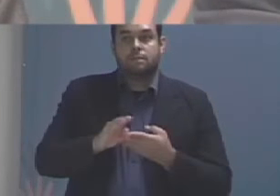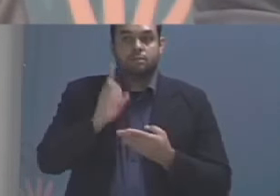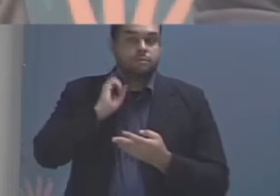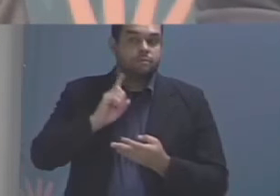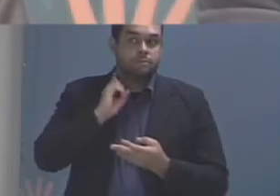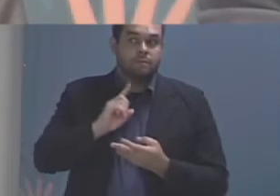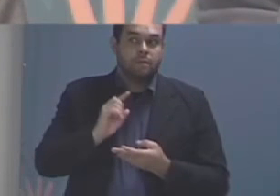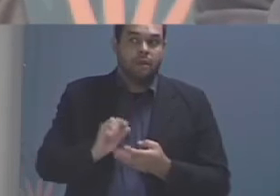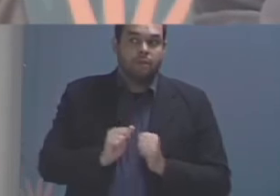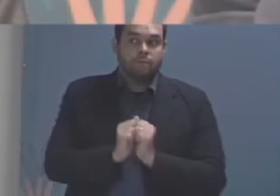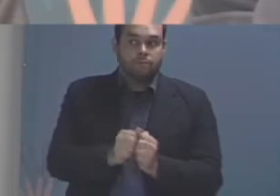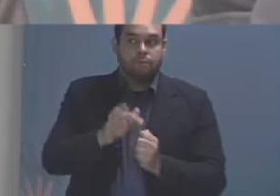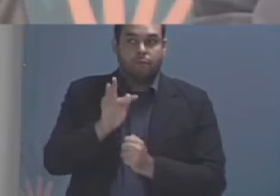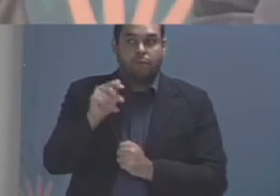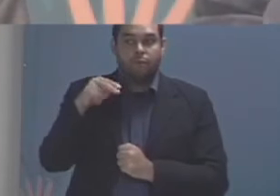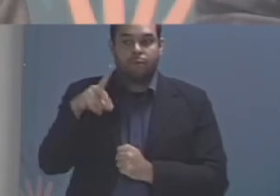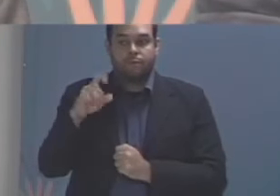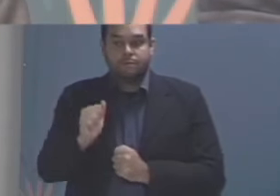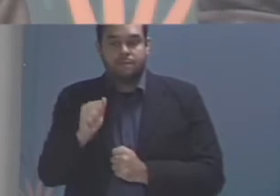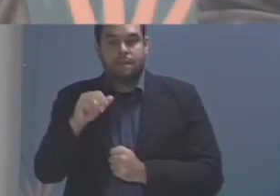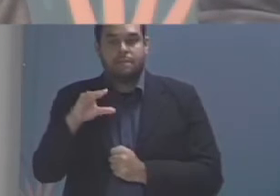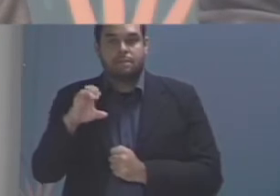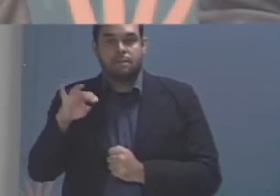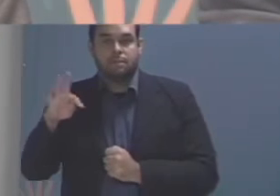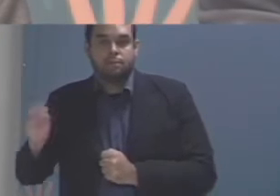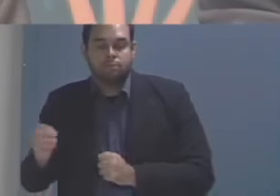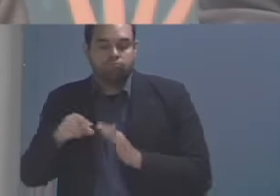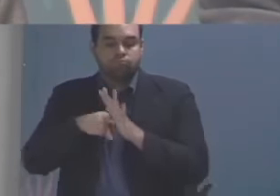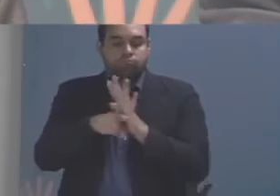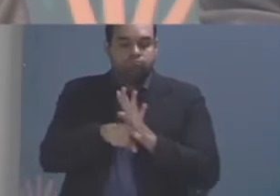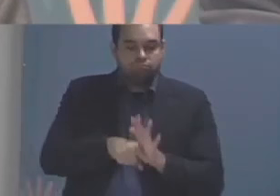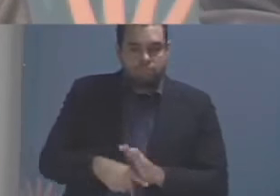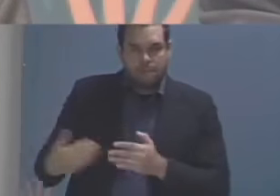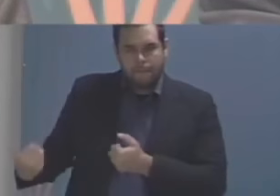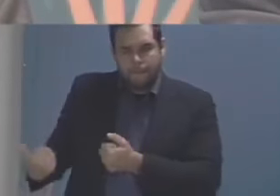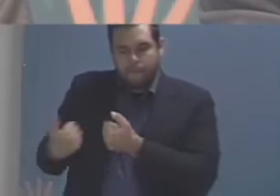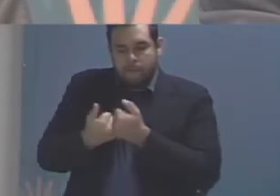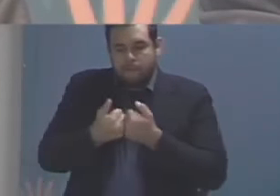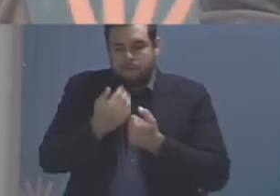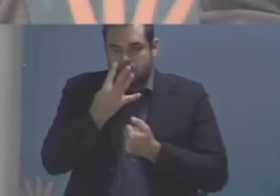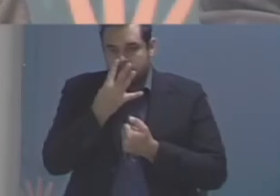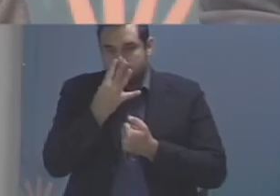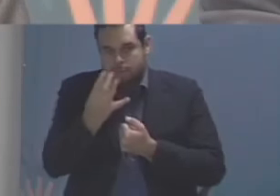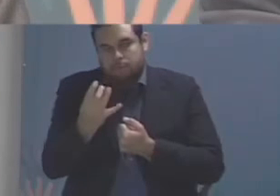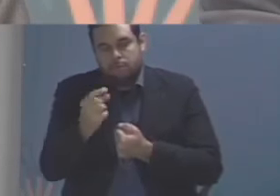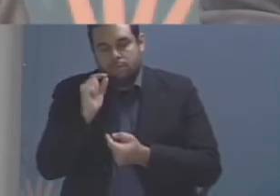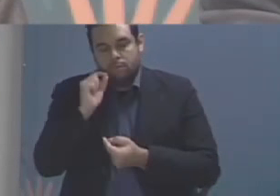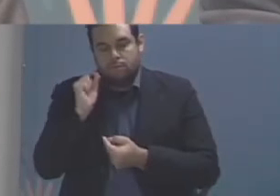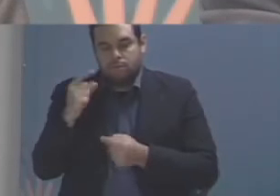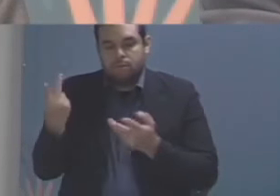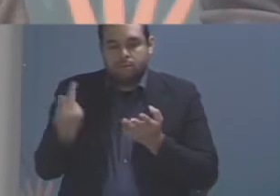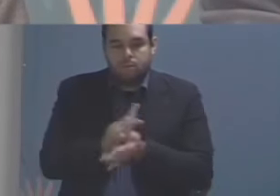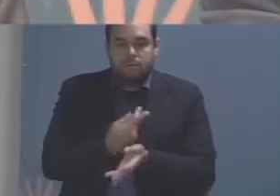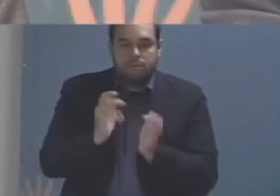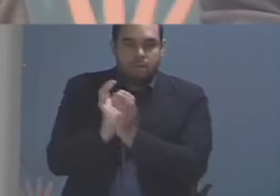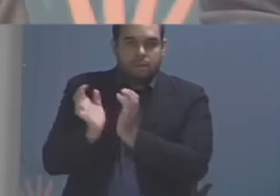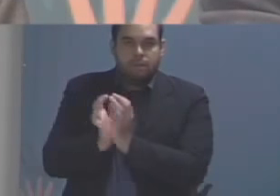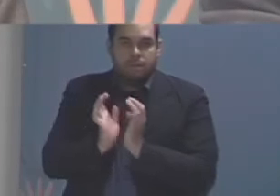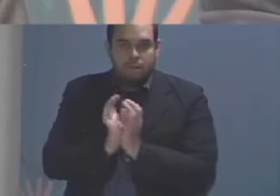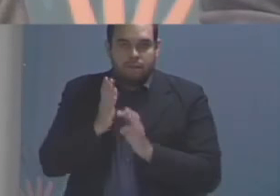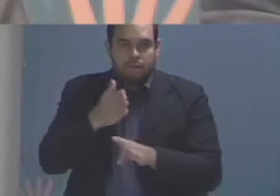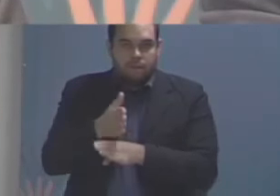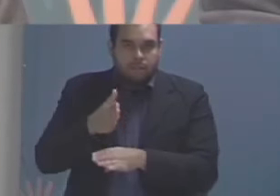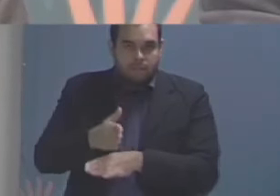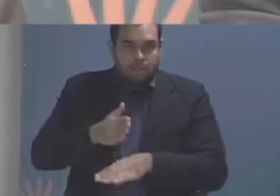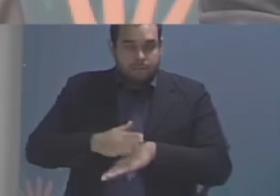a Fundacentro e realizamos uma pesquisa para aproximar e conhecer de perto a realidade da nossa categoria e fazer com que ela